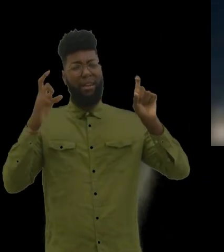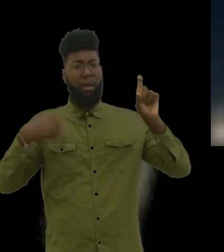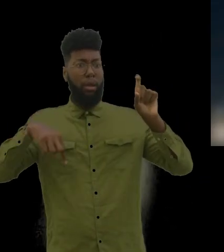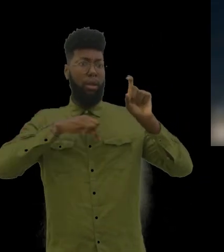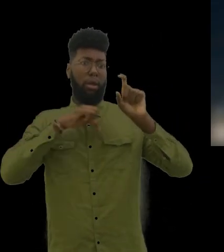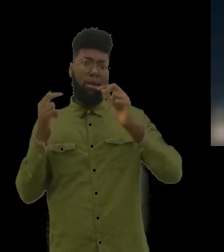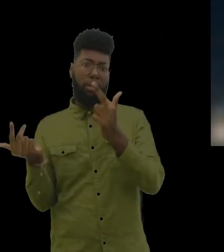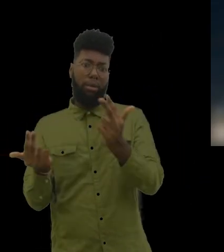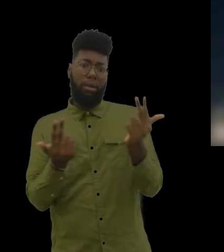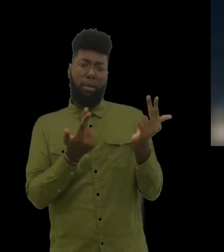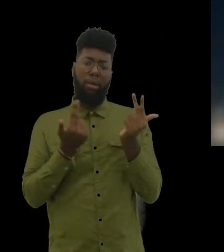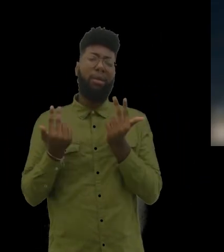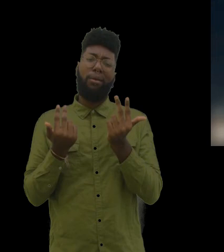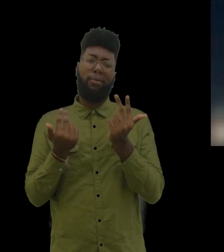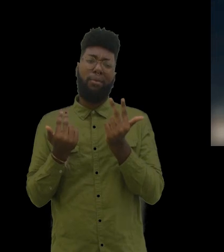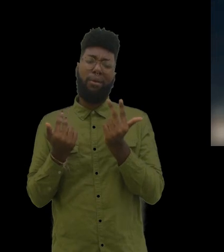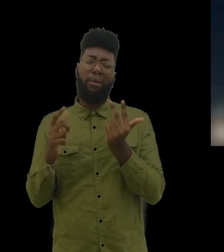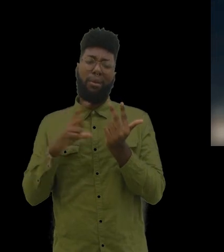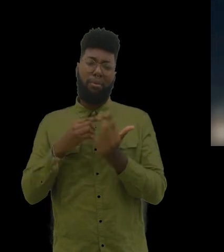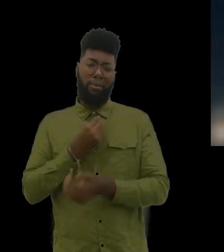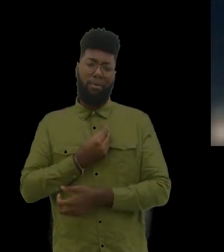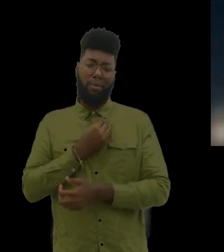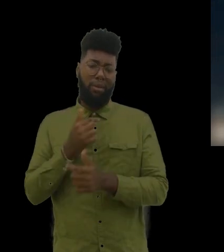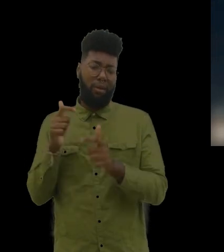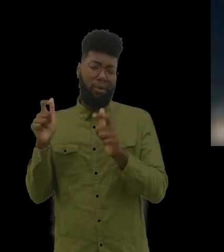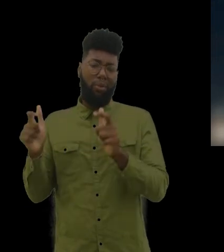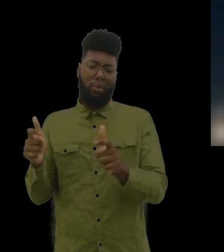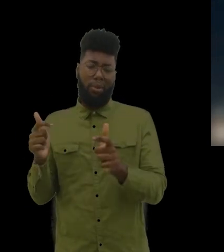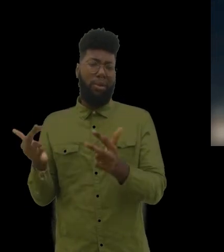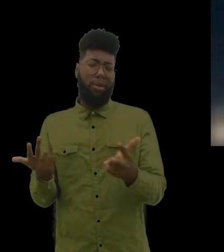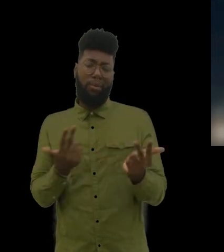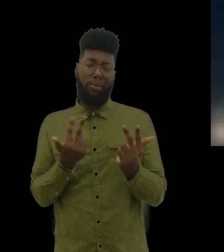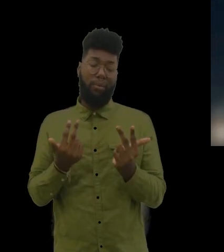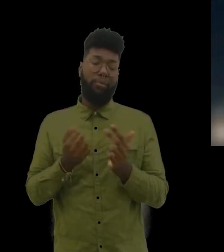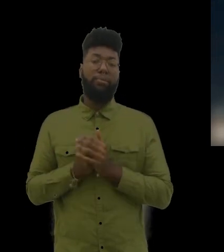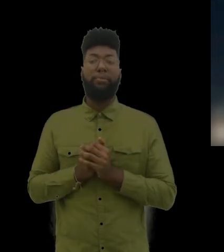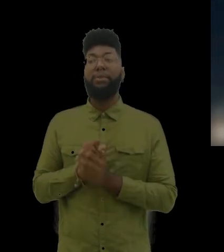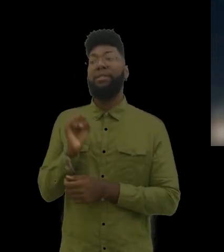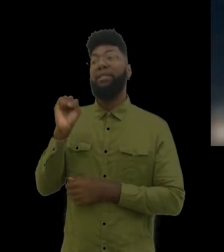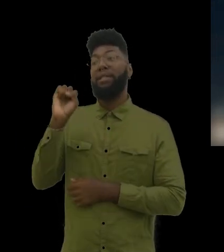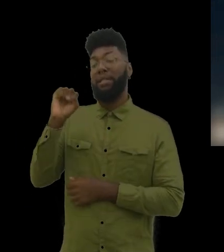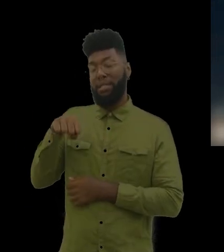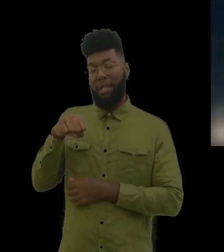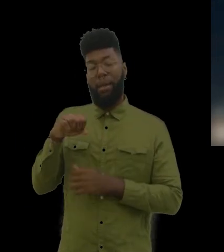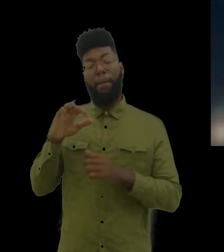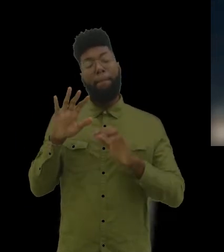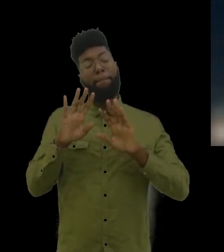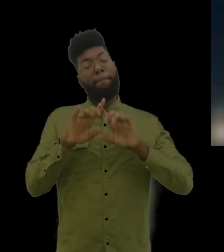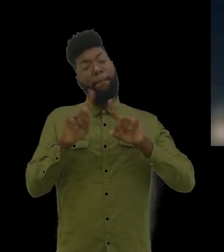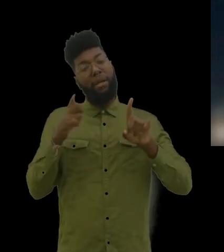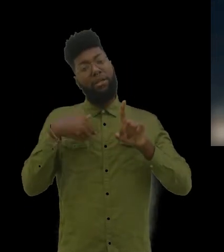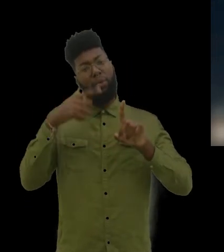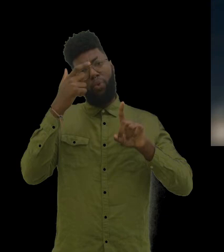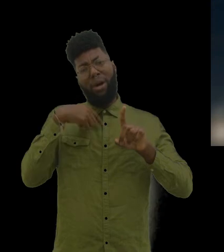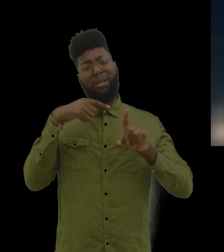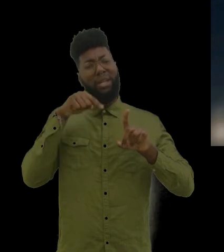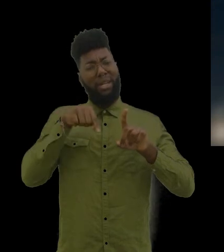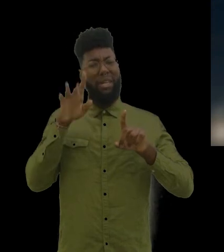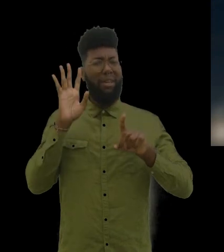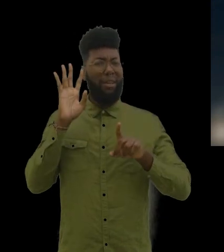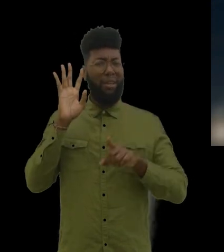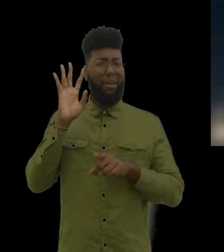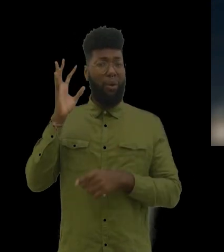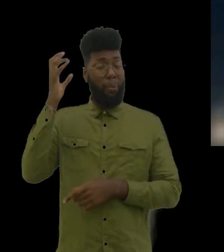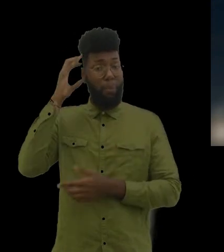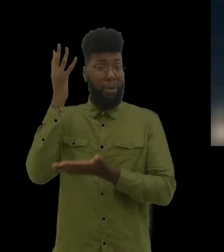né? Enfim, acho que é um pouco disso. Mas, enfim, eu acho que o podcast ele vai ser bem bacana aí pra gente impulsionar e inspirar outras pessoas. Isso